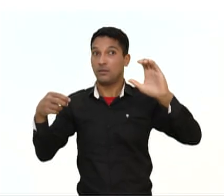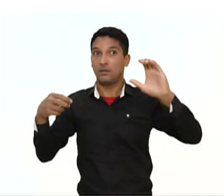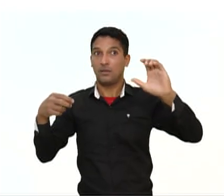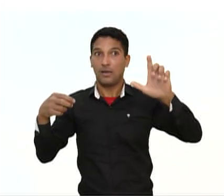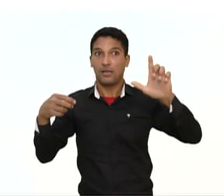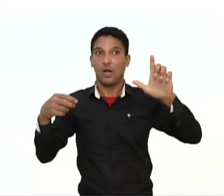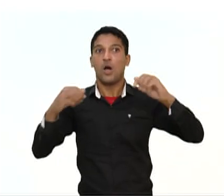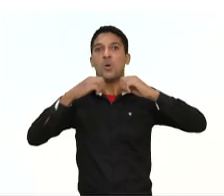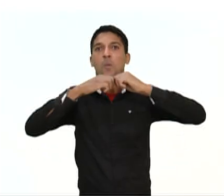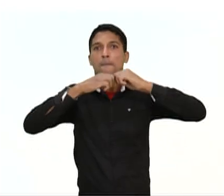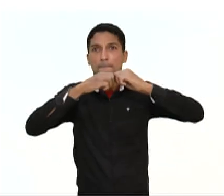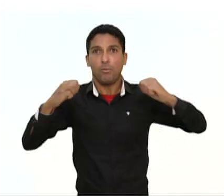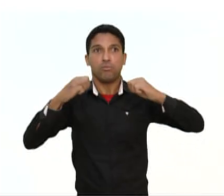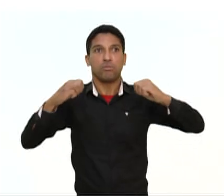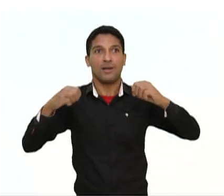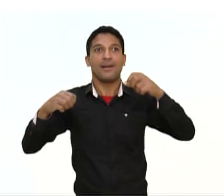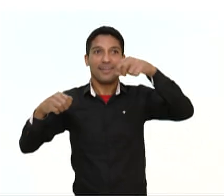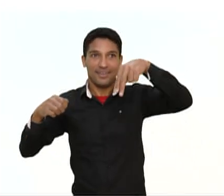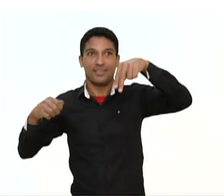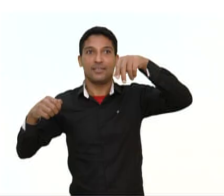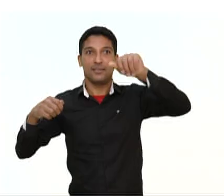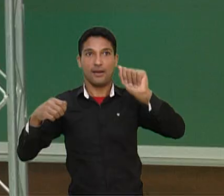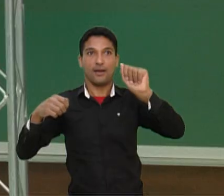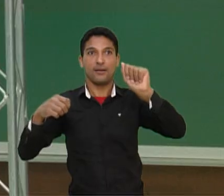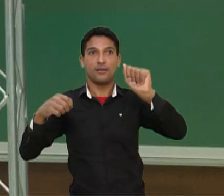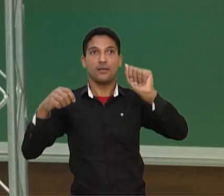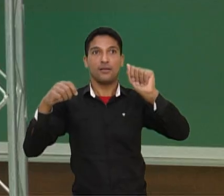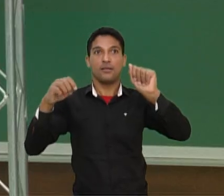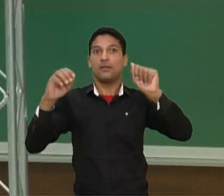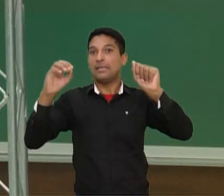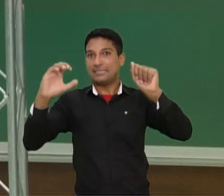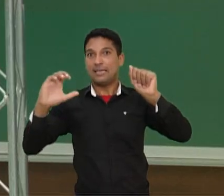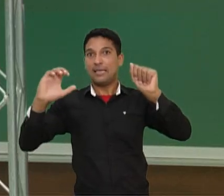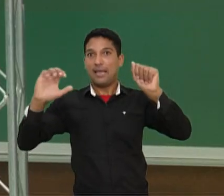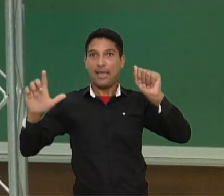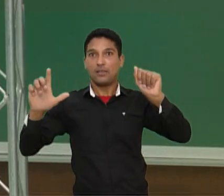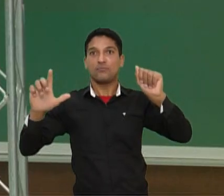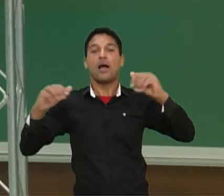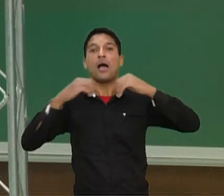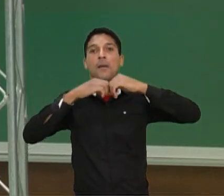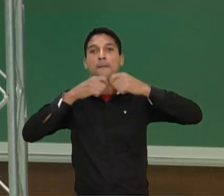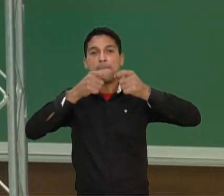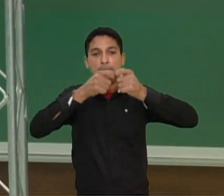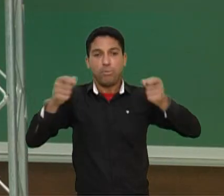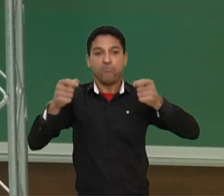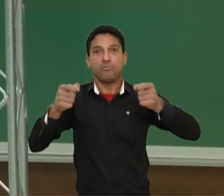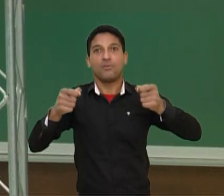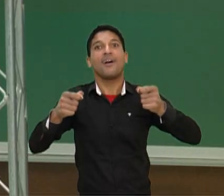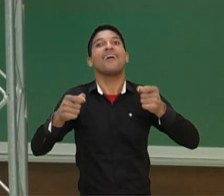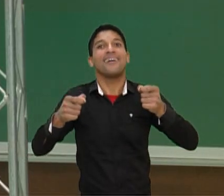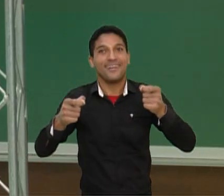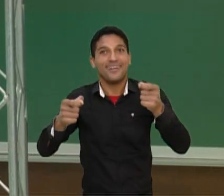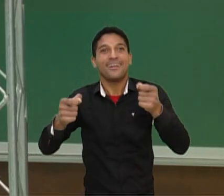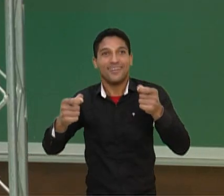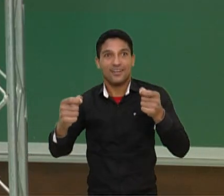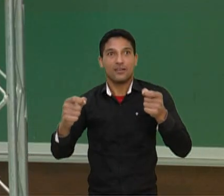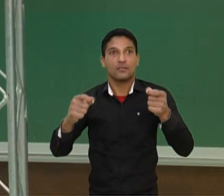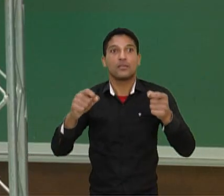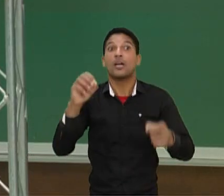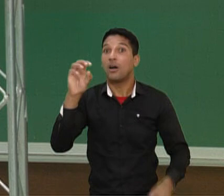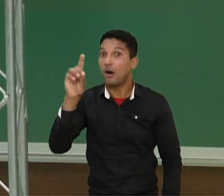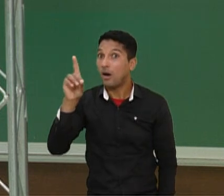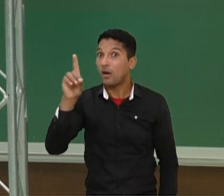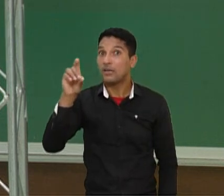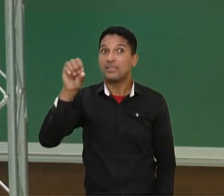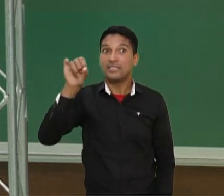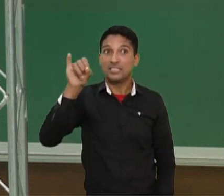dissociação, tá? Dissociar, galera, é separar. Já existe, né, na ligação entre o sal,